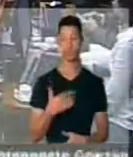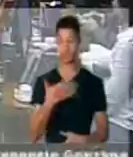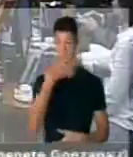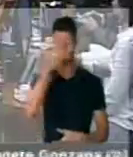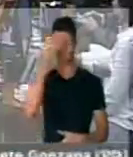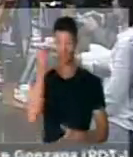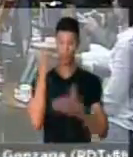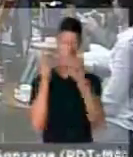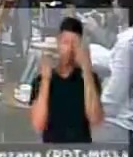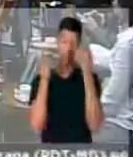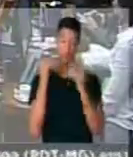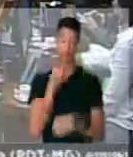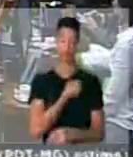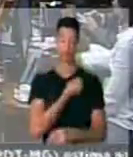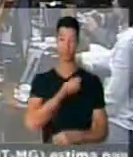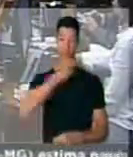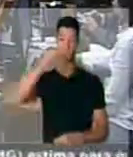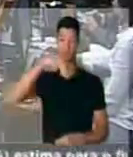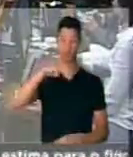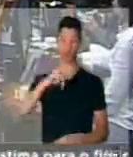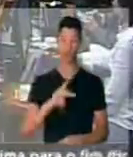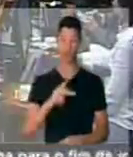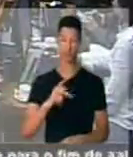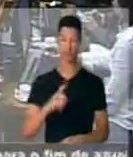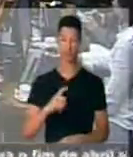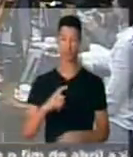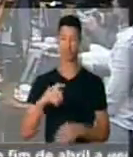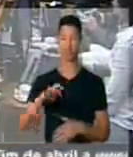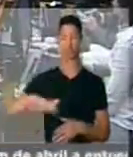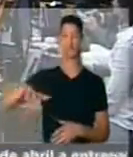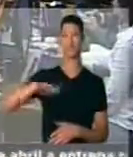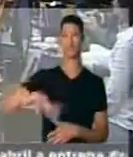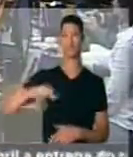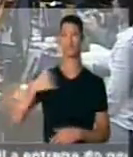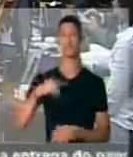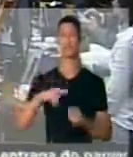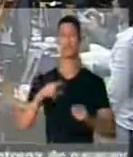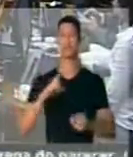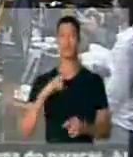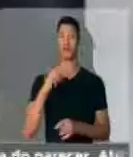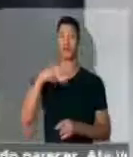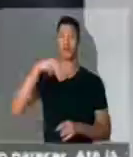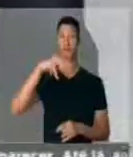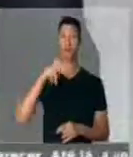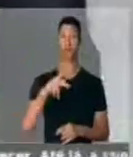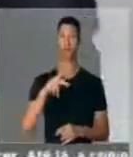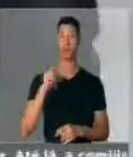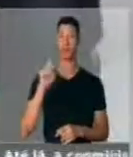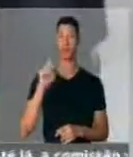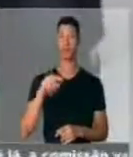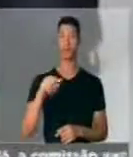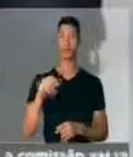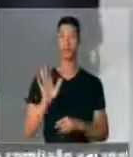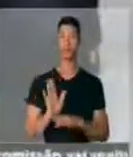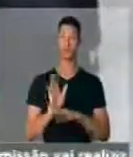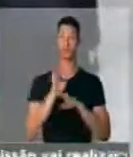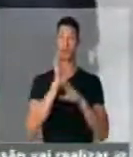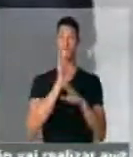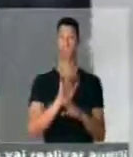esqueci o número da MP, porque são tantas MPs que rodam por aí, mas tem uma MP que ela veio